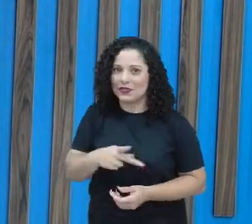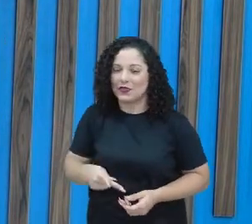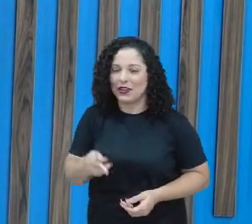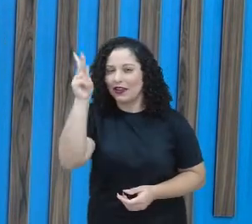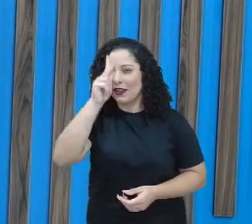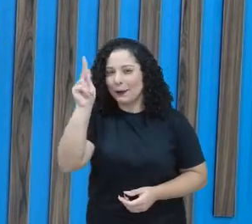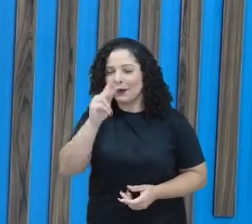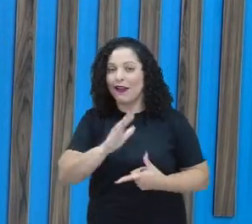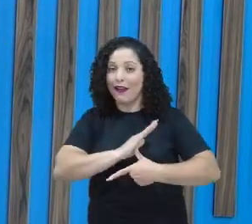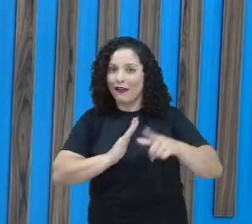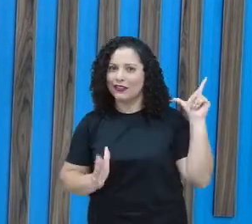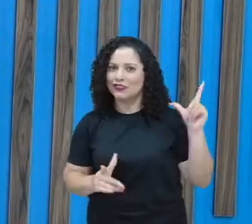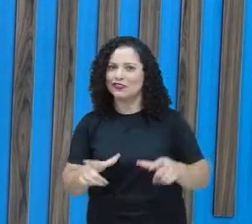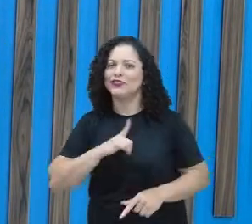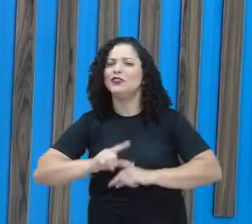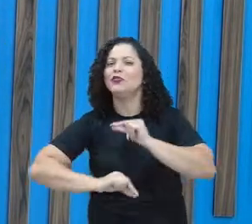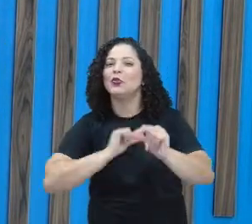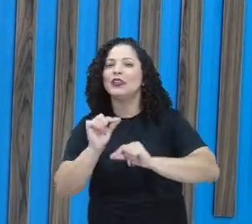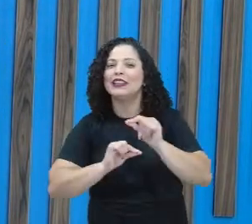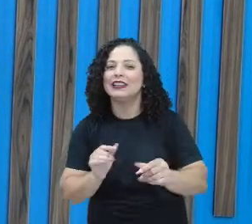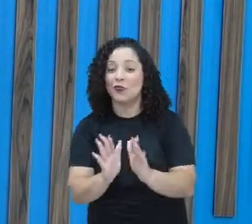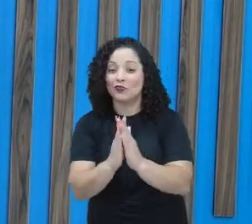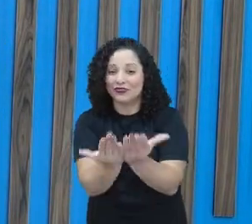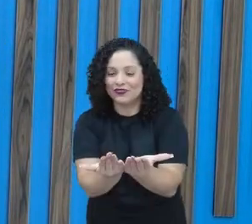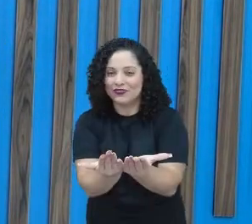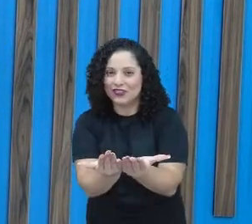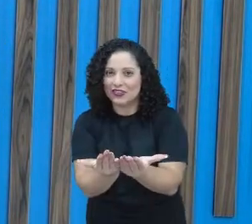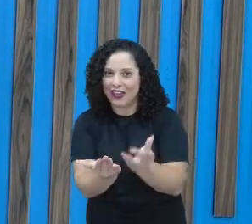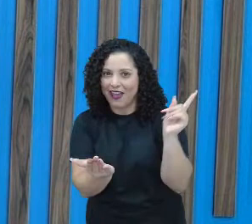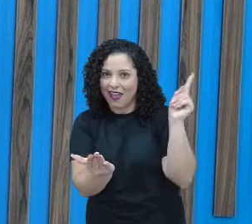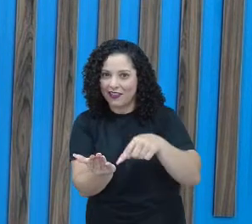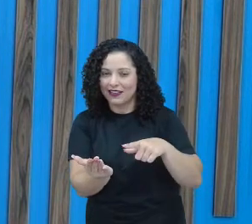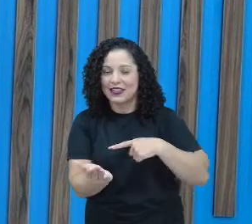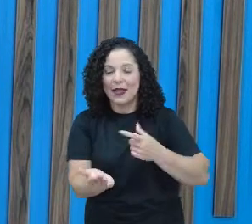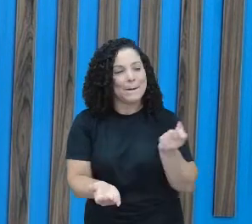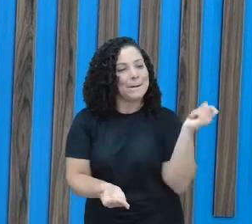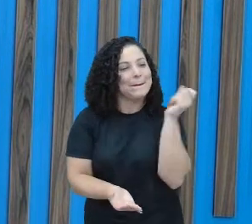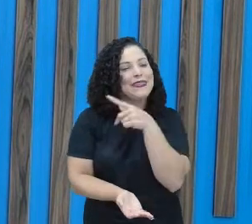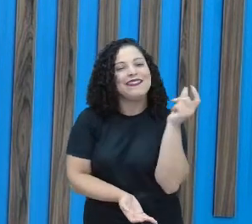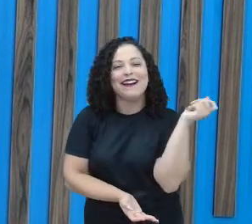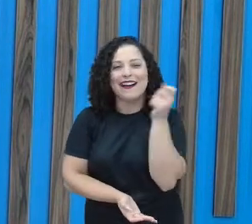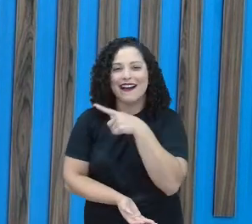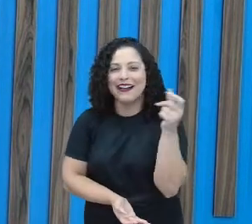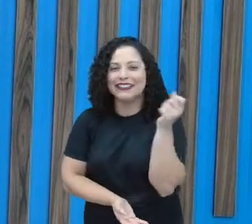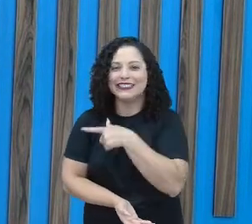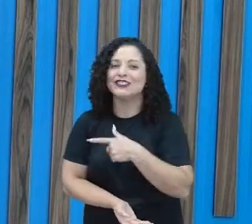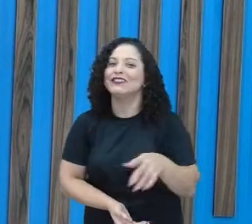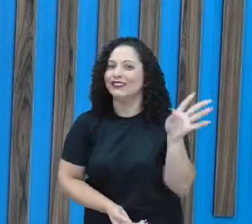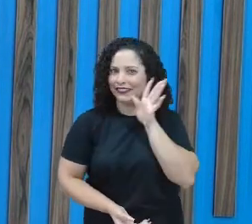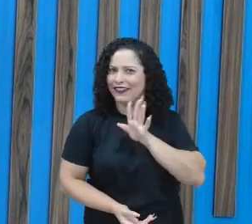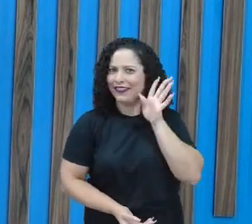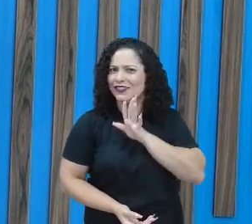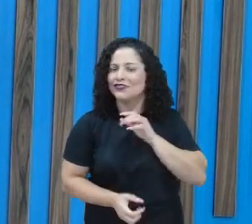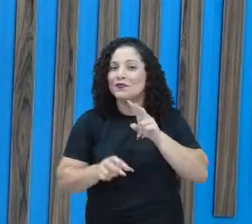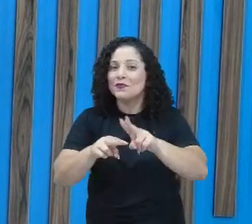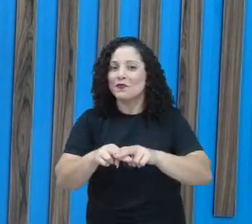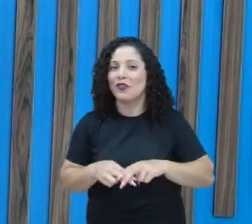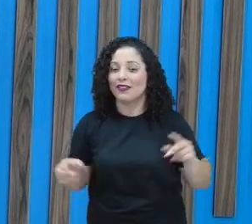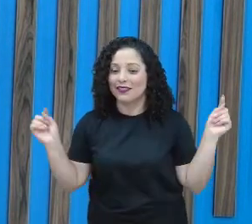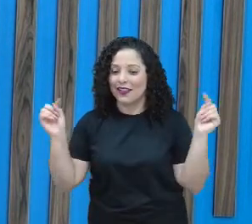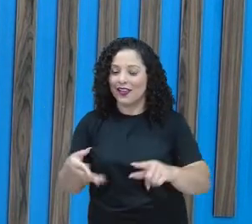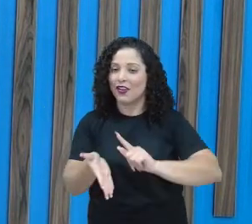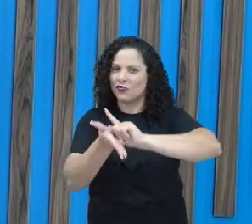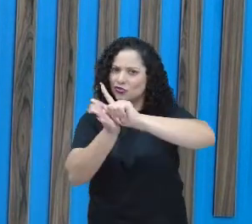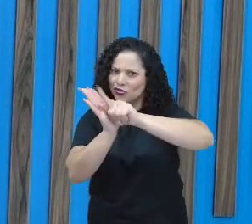de as piadas mais engraçadas do mundo, as anedotas mais divertidas. Por quê? Porque é um gênero